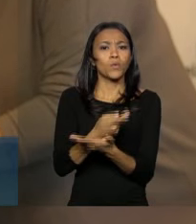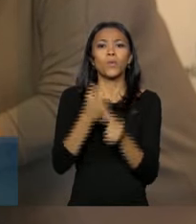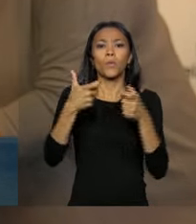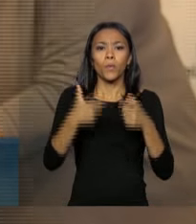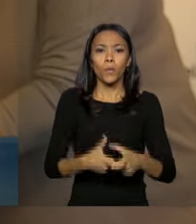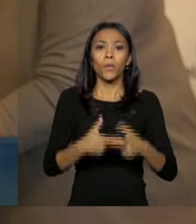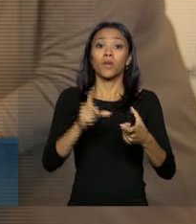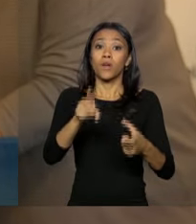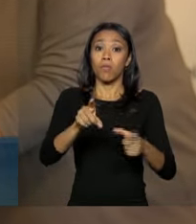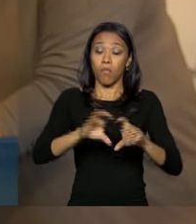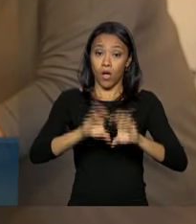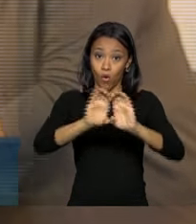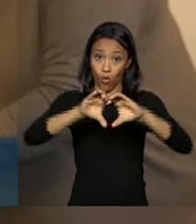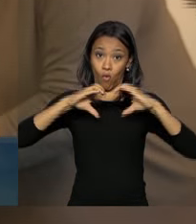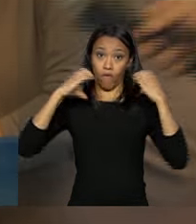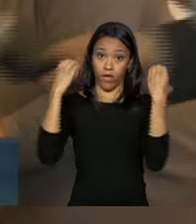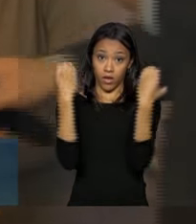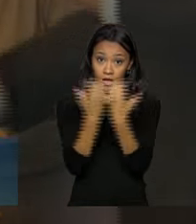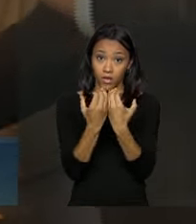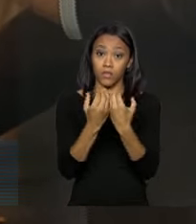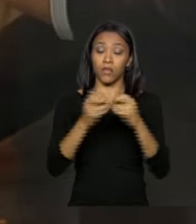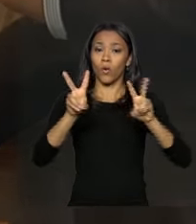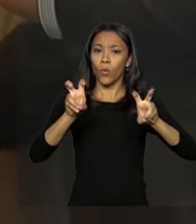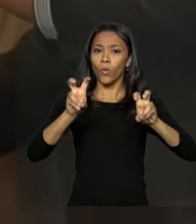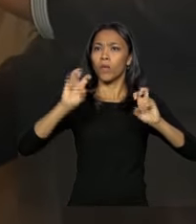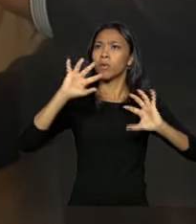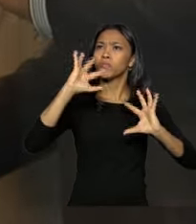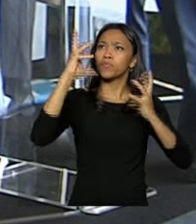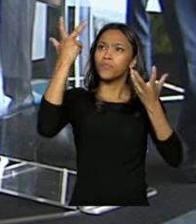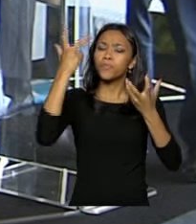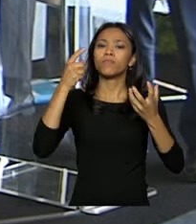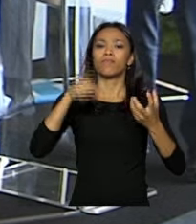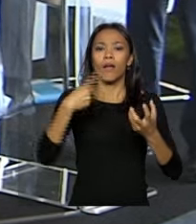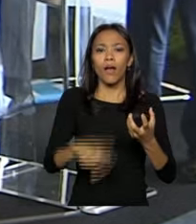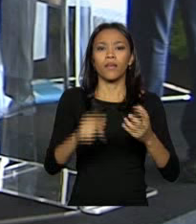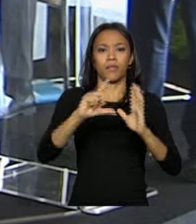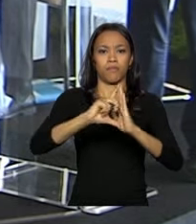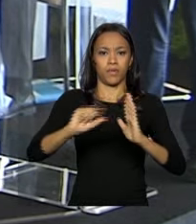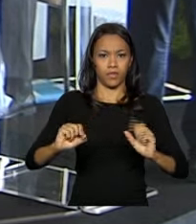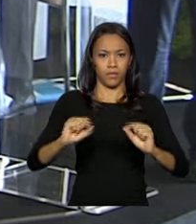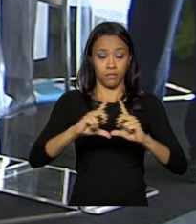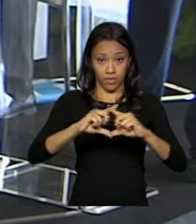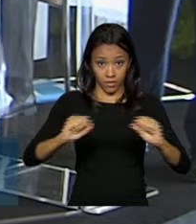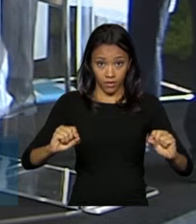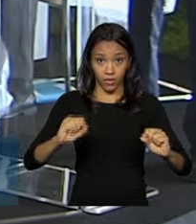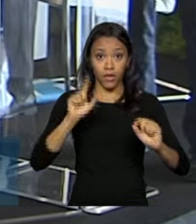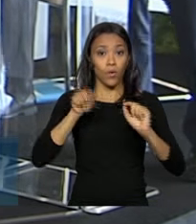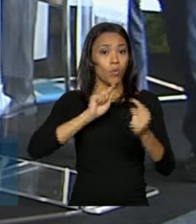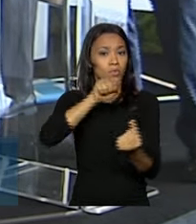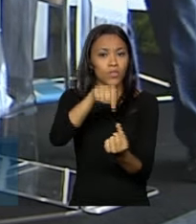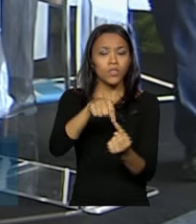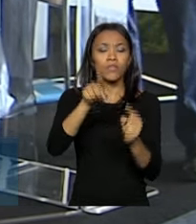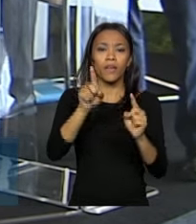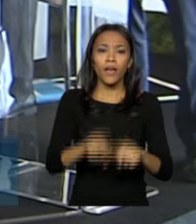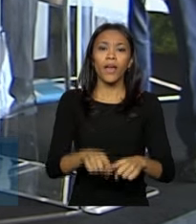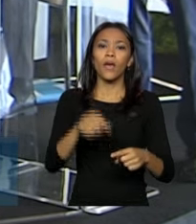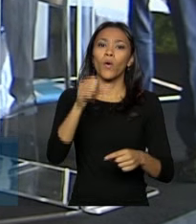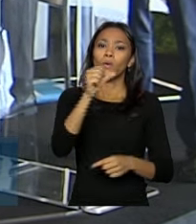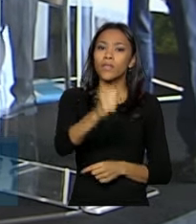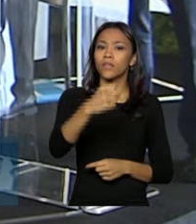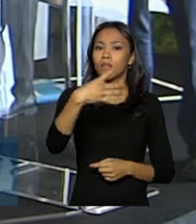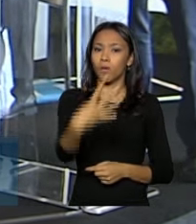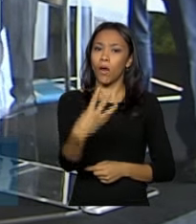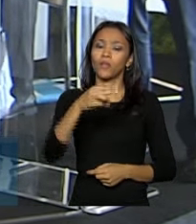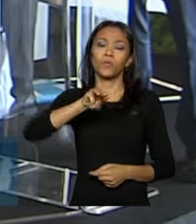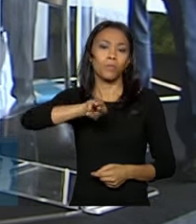a Conferência Florestas, Clima e Biodiversidade em Brasília. Uma das iniciativas prevê a destinação de